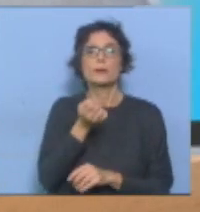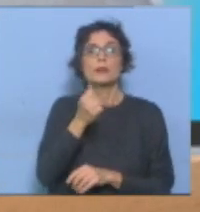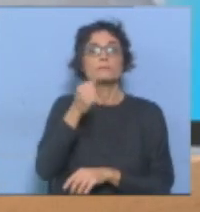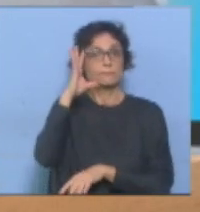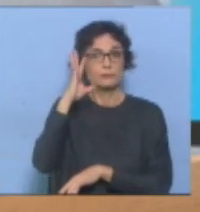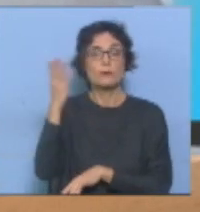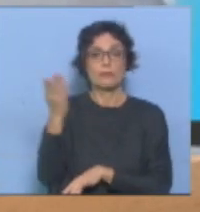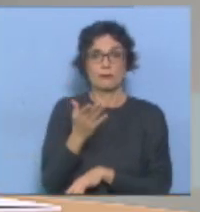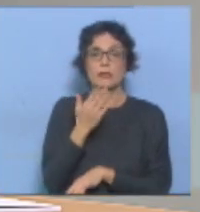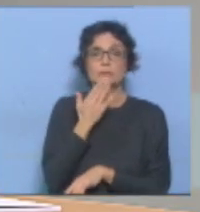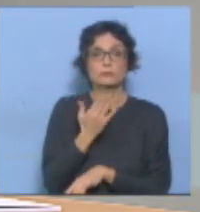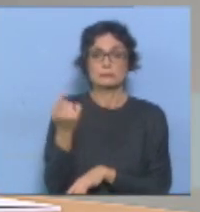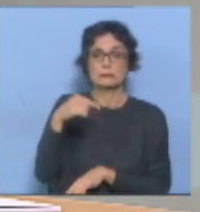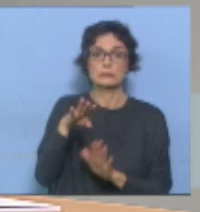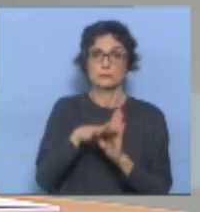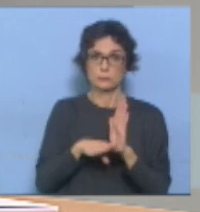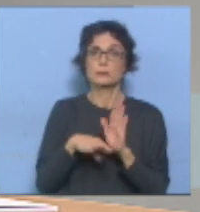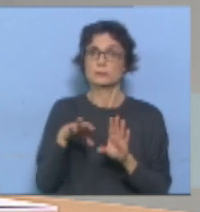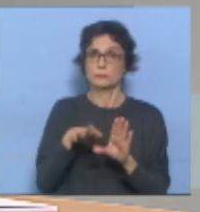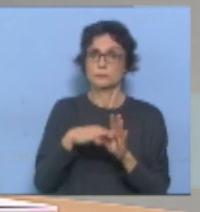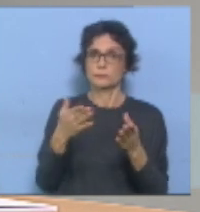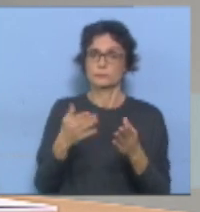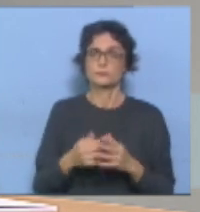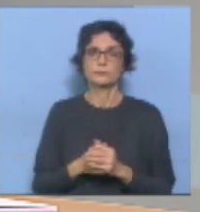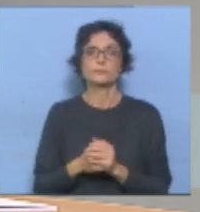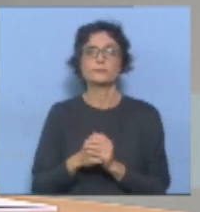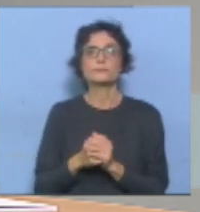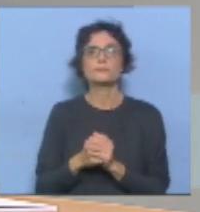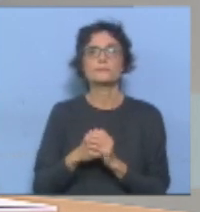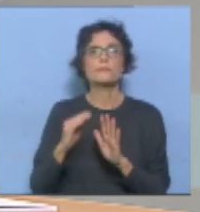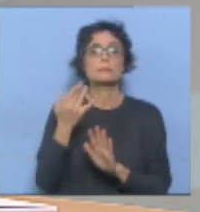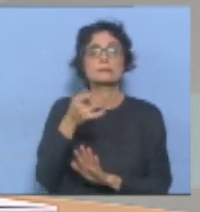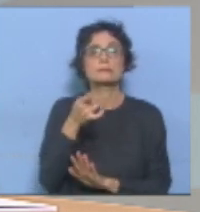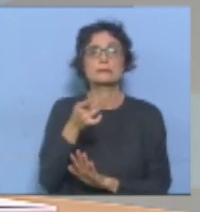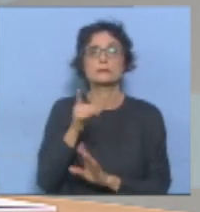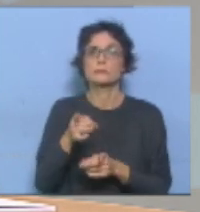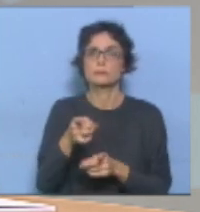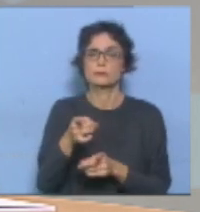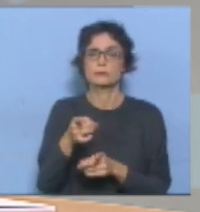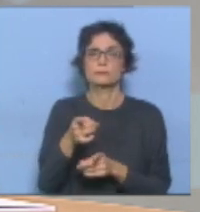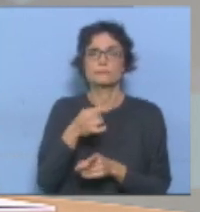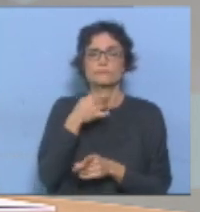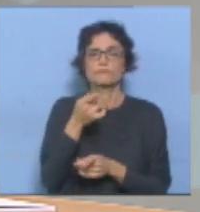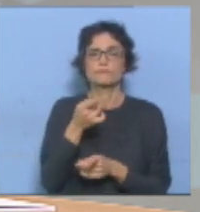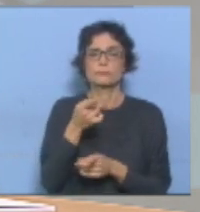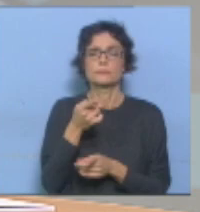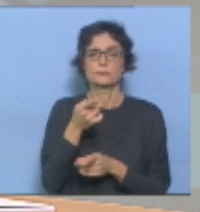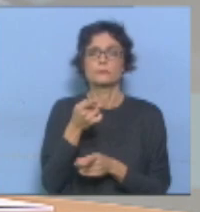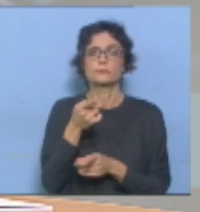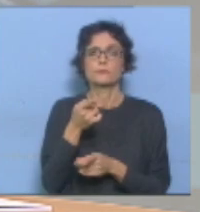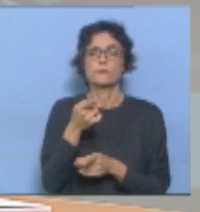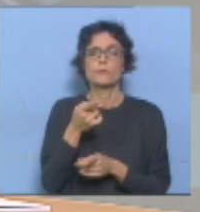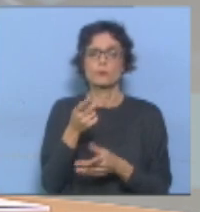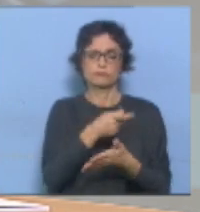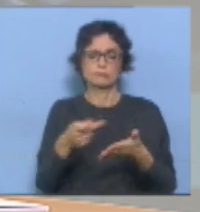obrigado por estar neste programa. Começamos por aqui uma afirmação que se encontra desde logo neste